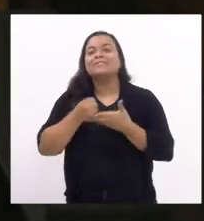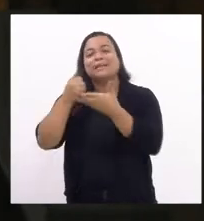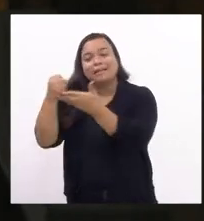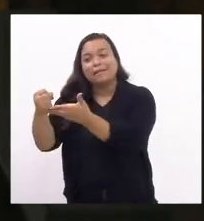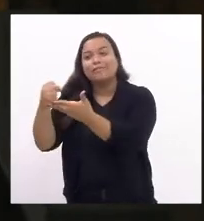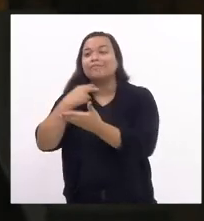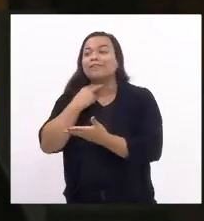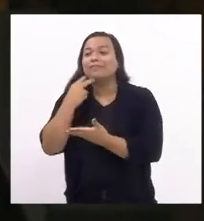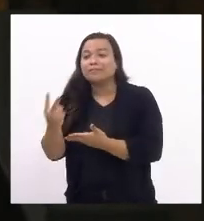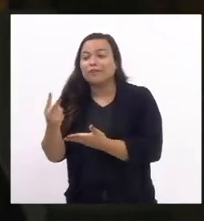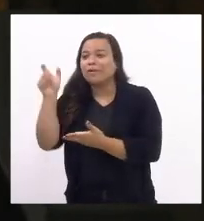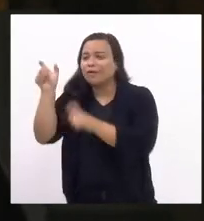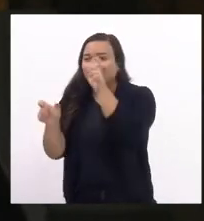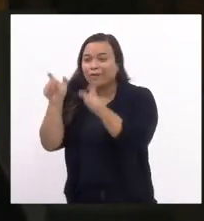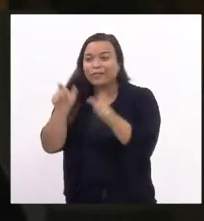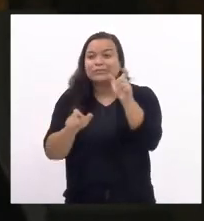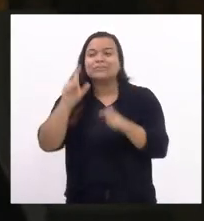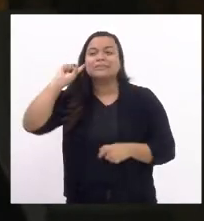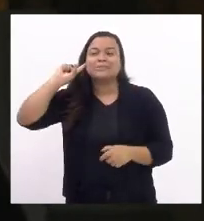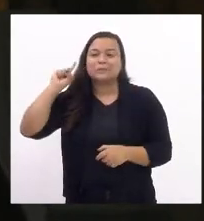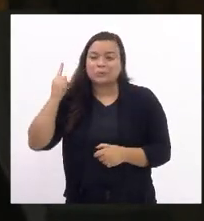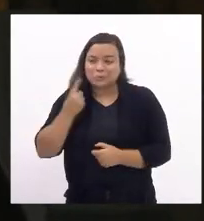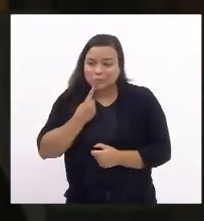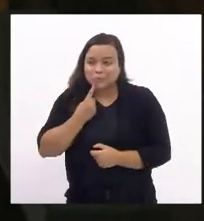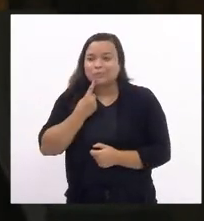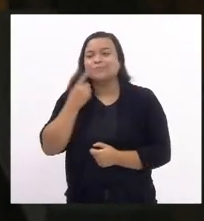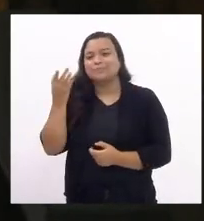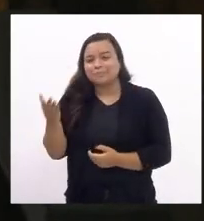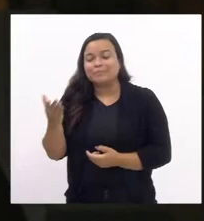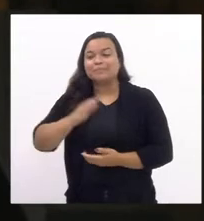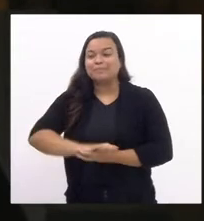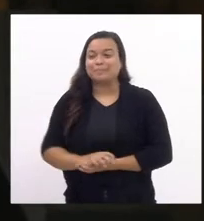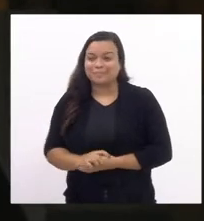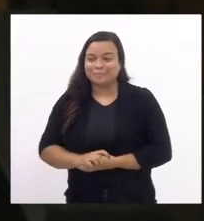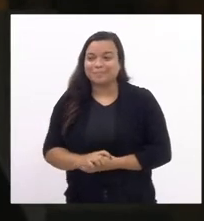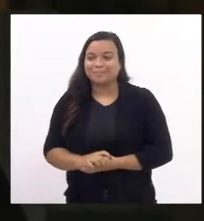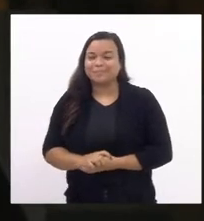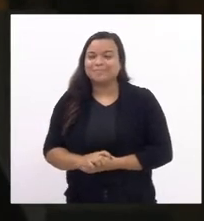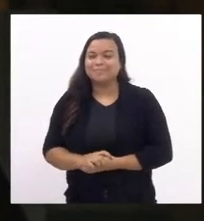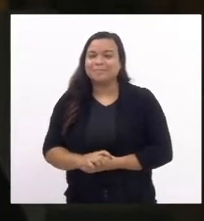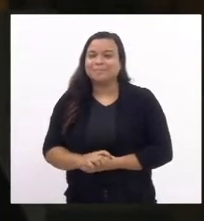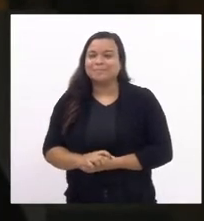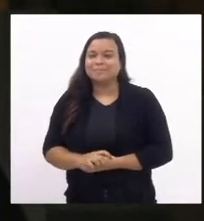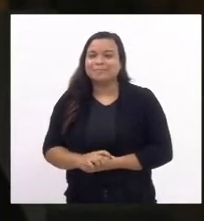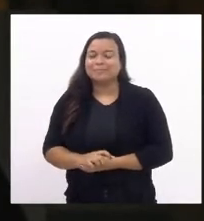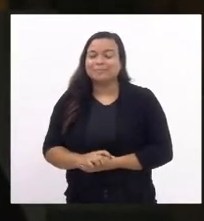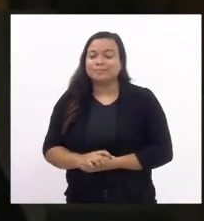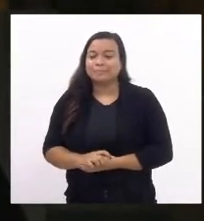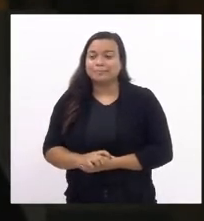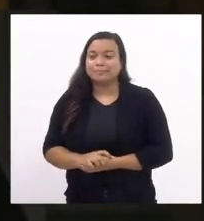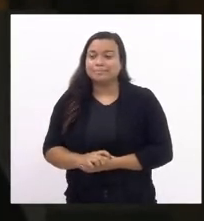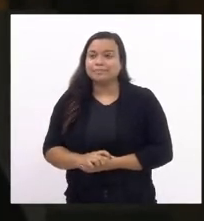voz aos deficientes auditivos.